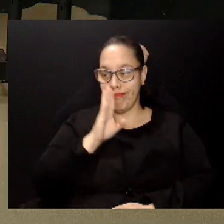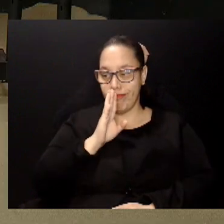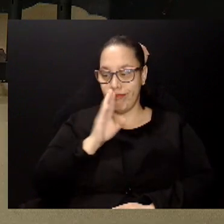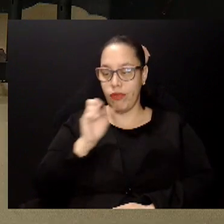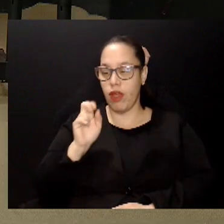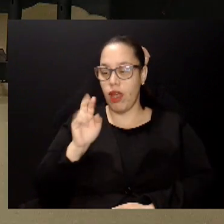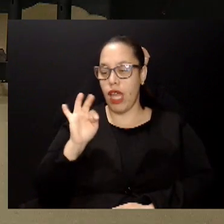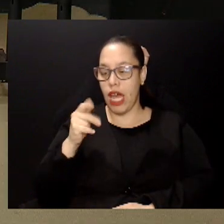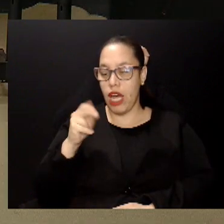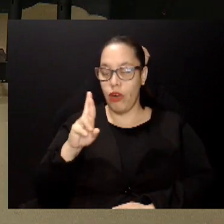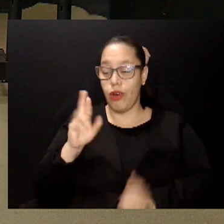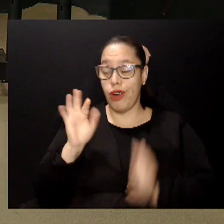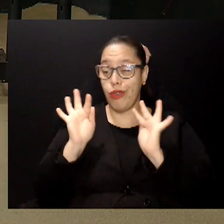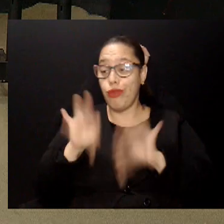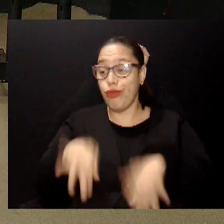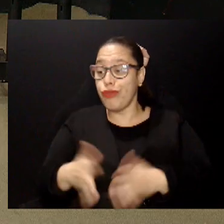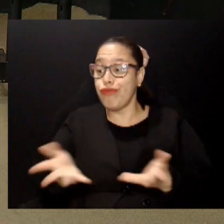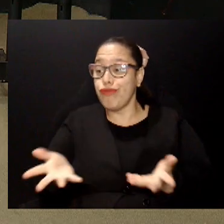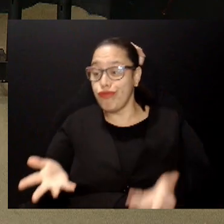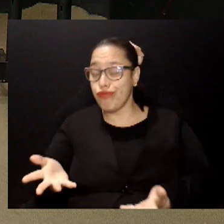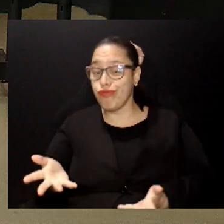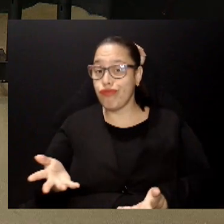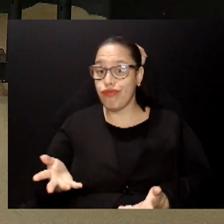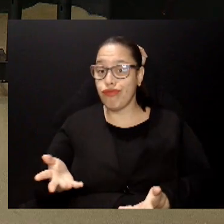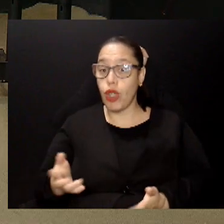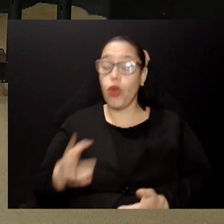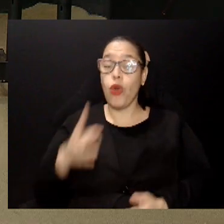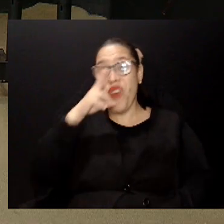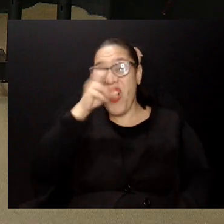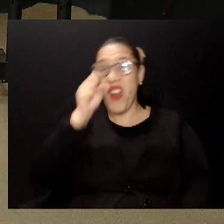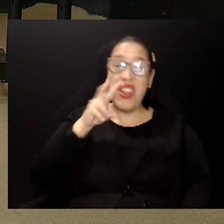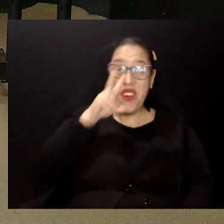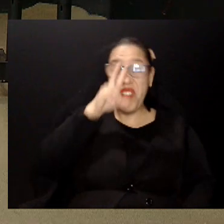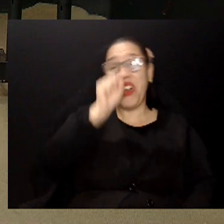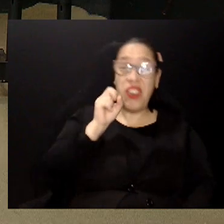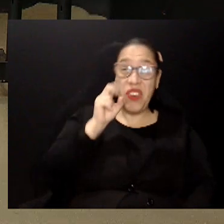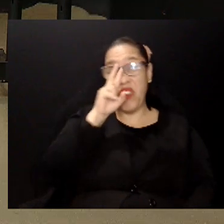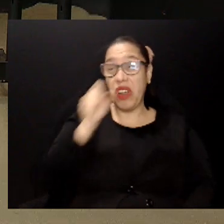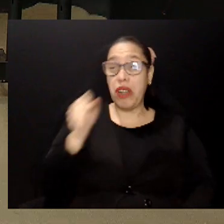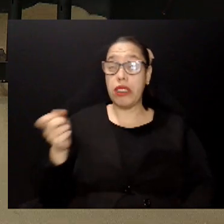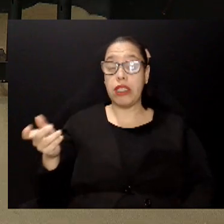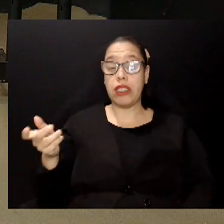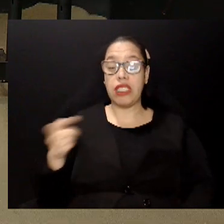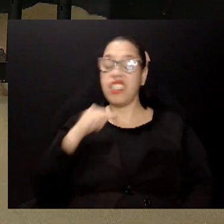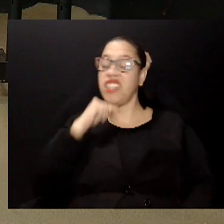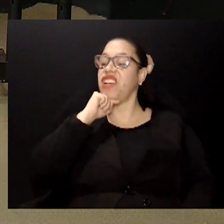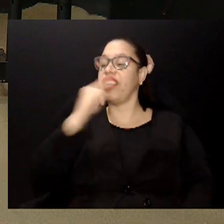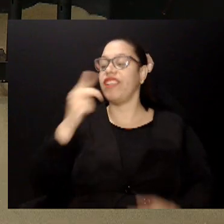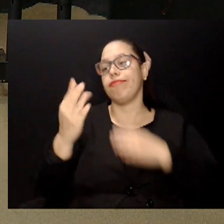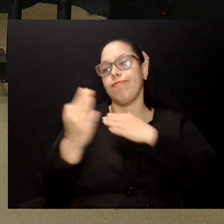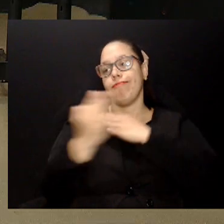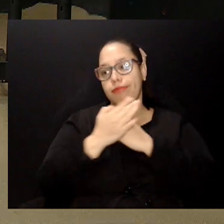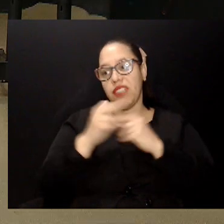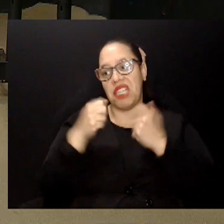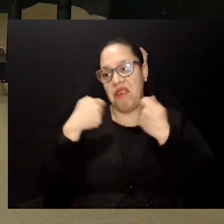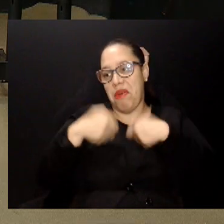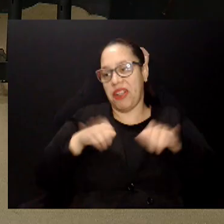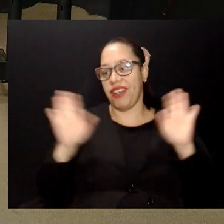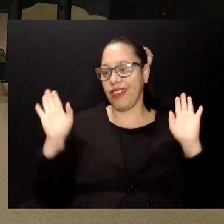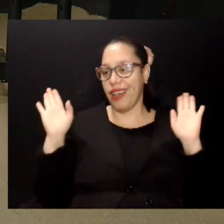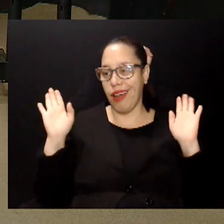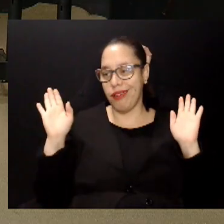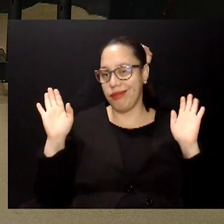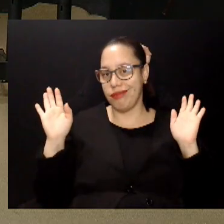isso, né? É aquele negócio, né? Sou forte, sou forte, sou forte. Então ninguém vai me ajudar, porque eu sou forte mesmo, eu consigo, né?